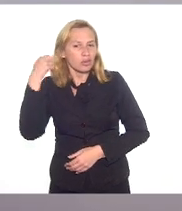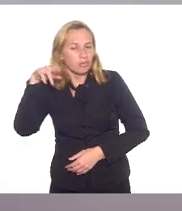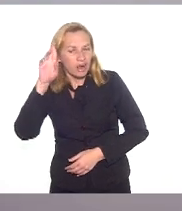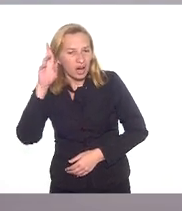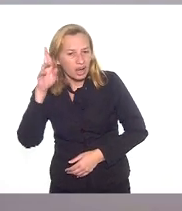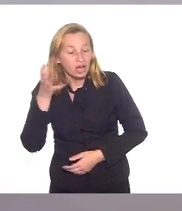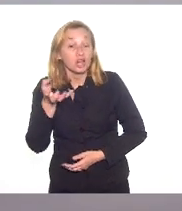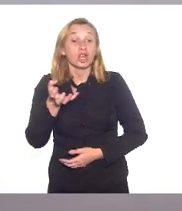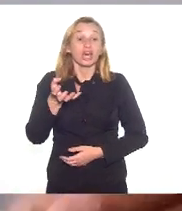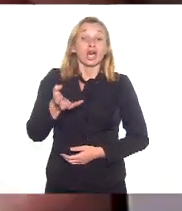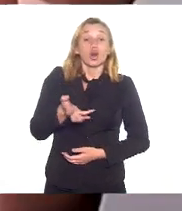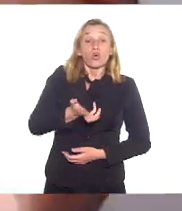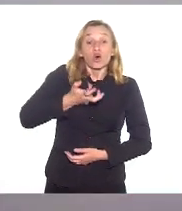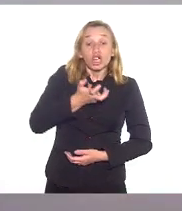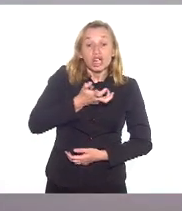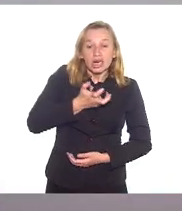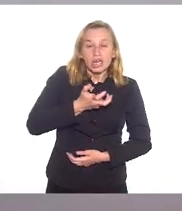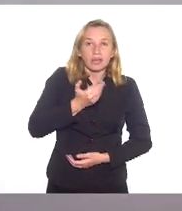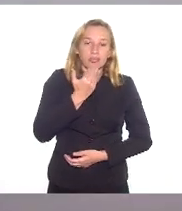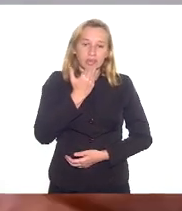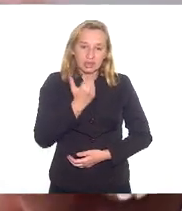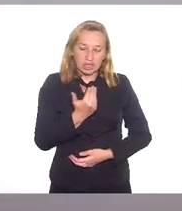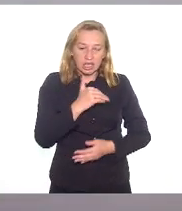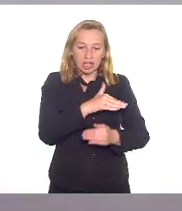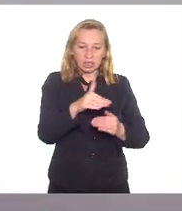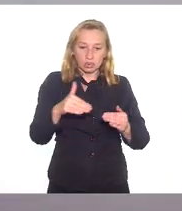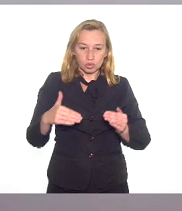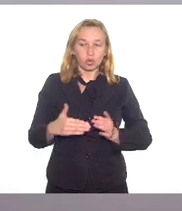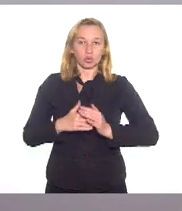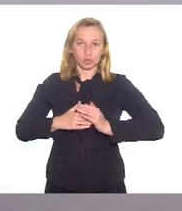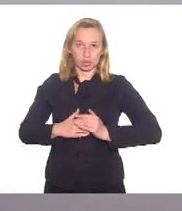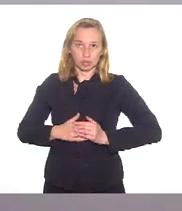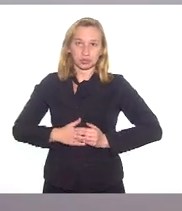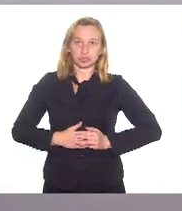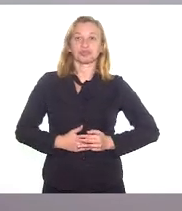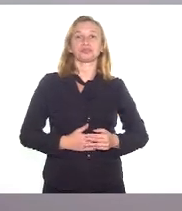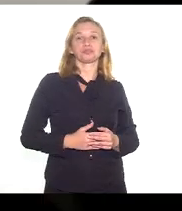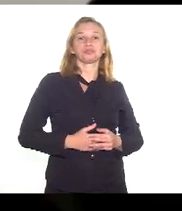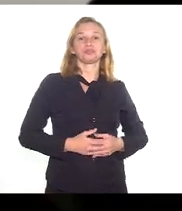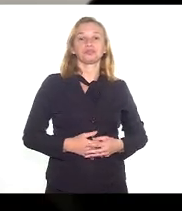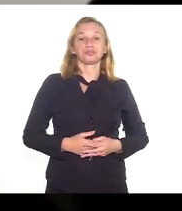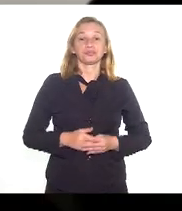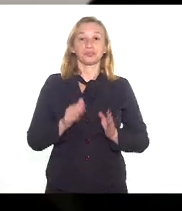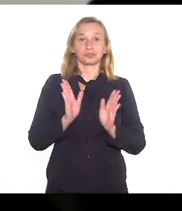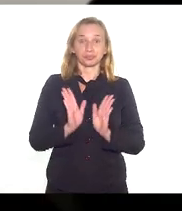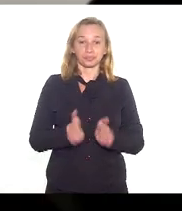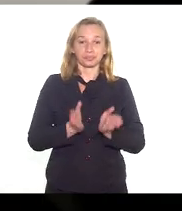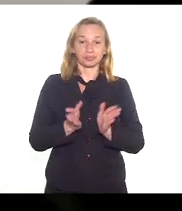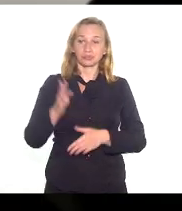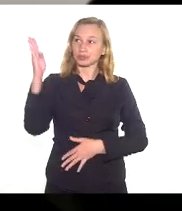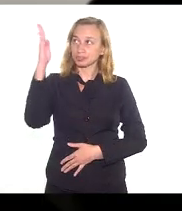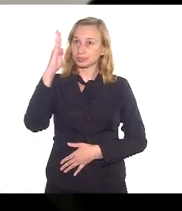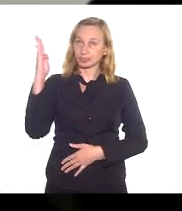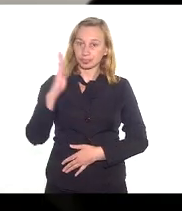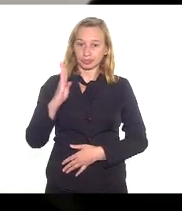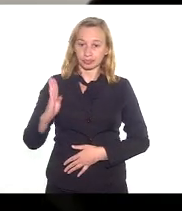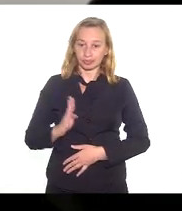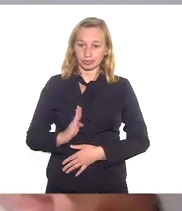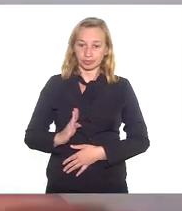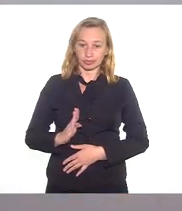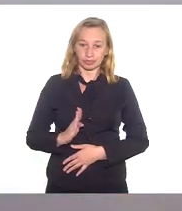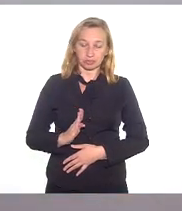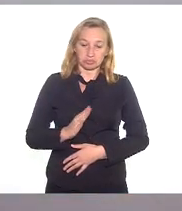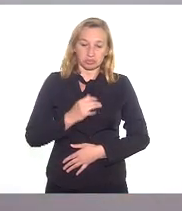queria pedir a todos e a todas, porque hoje o Brasil ficará